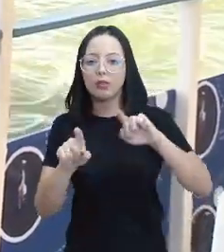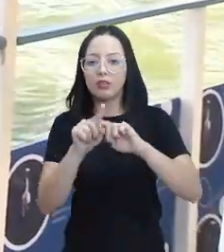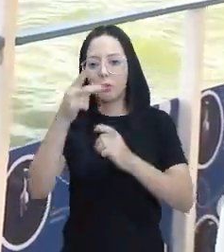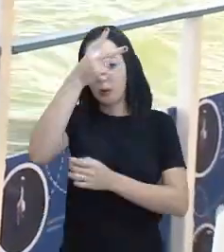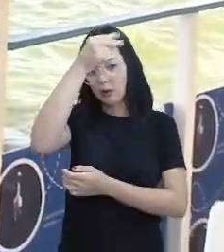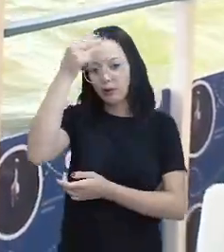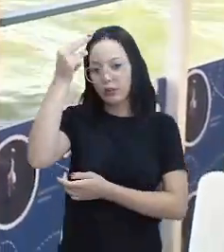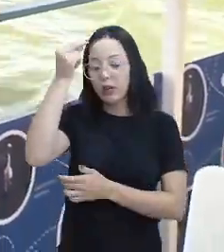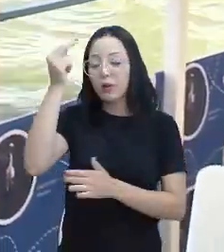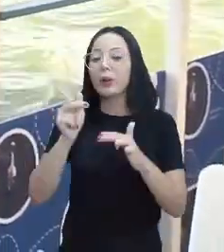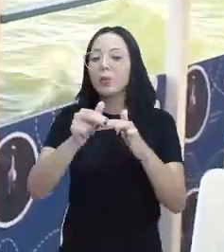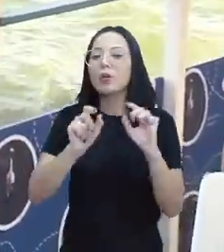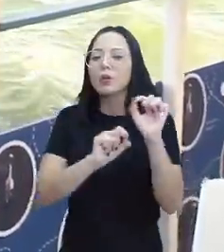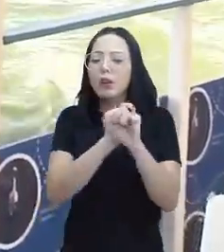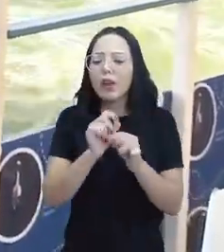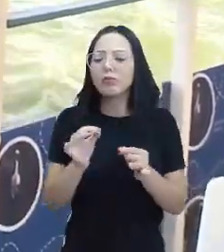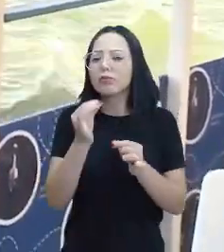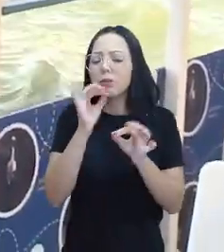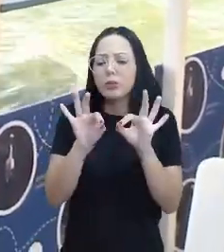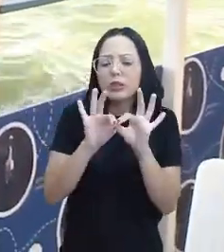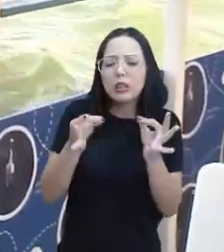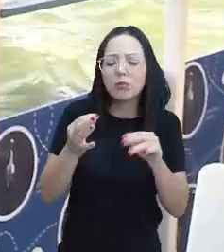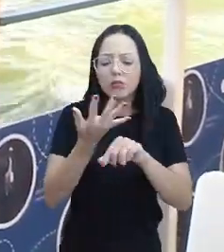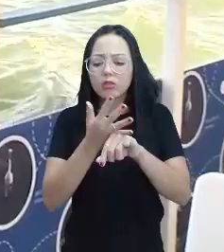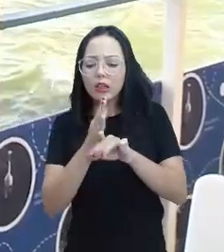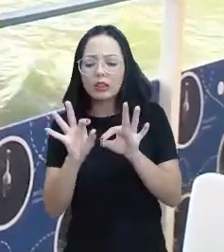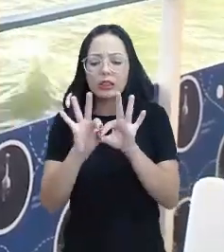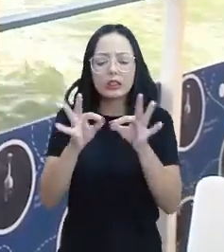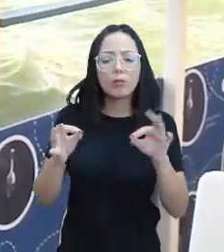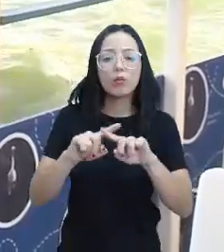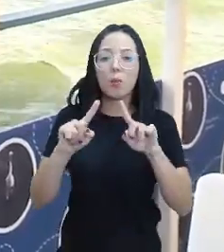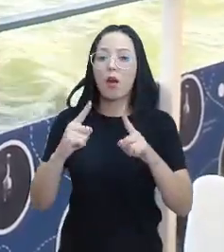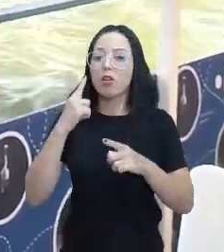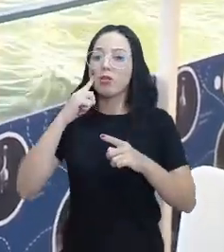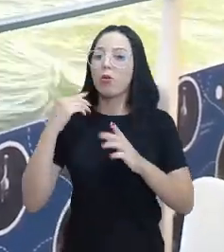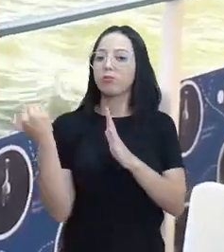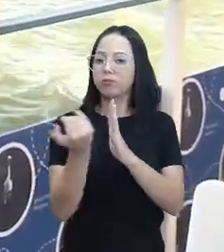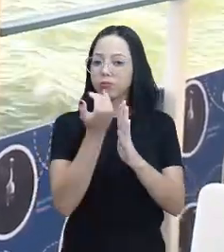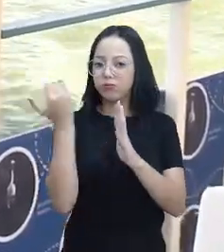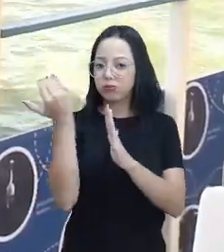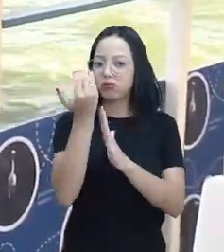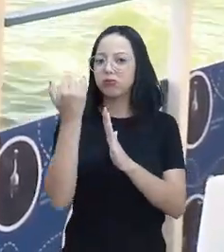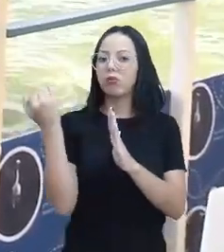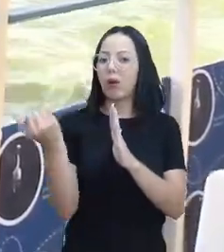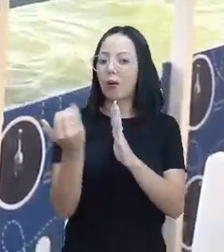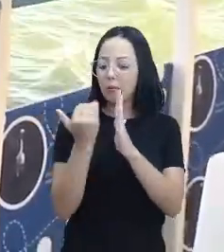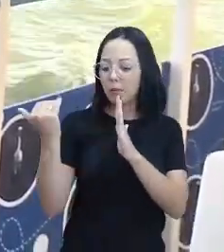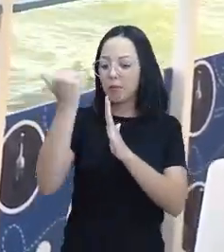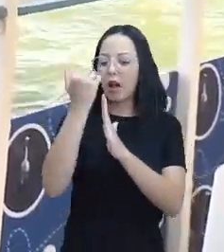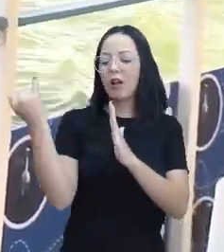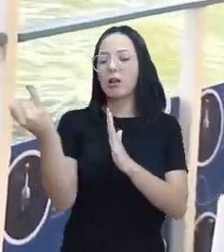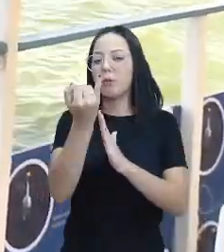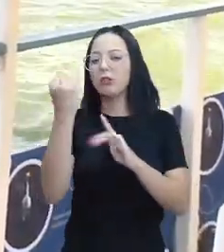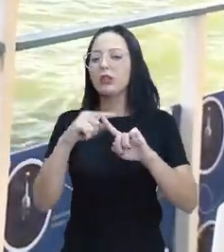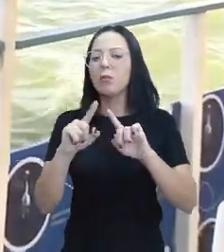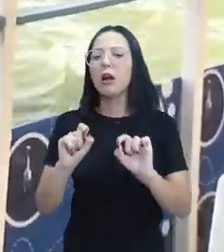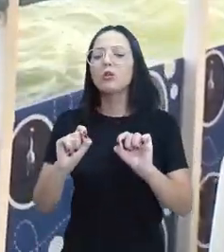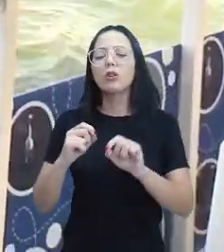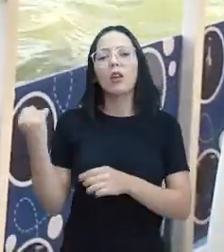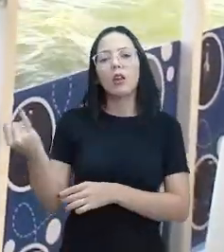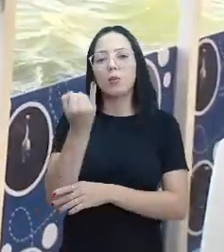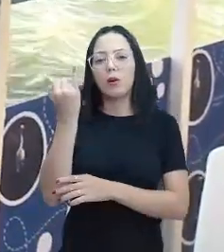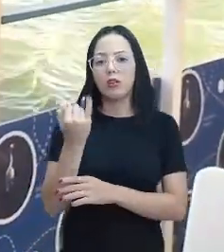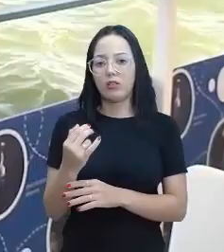prefeituras. Então, são pequenas ações que são altamente significativas, né? E o que é mais importante é que